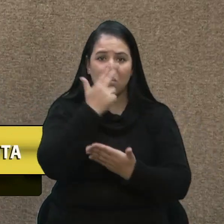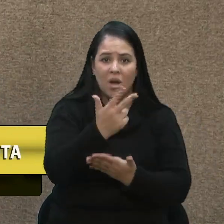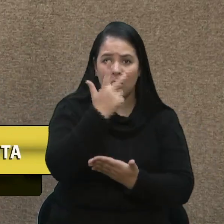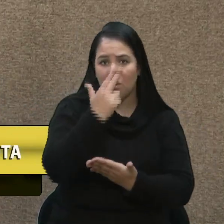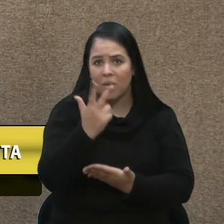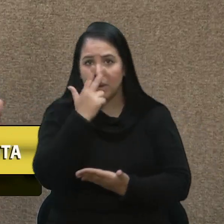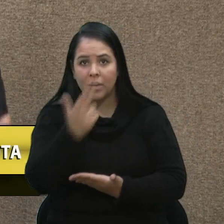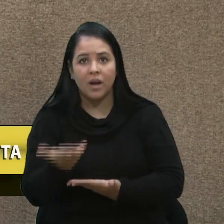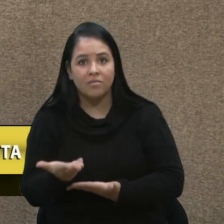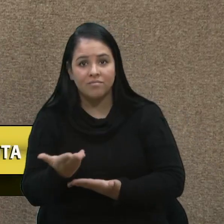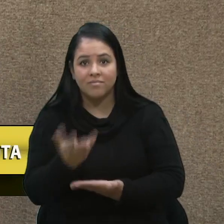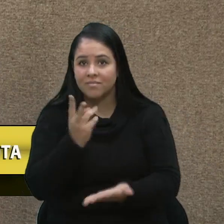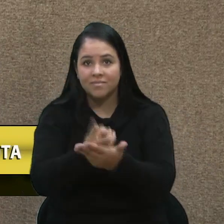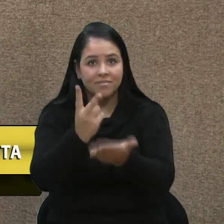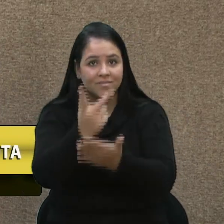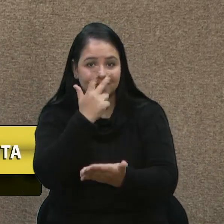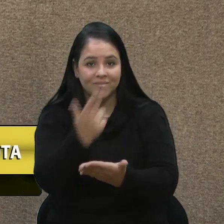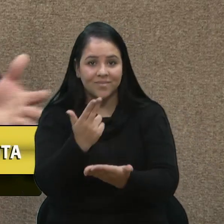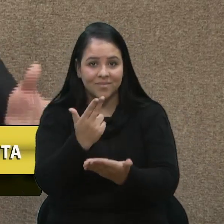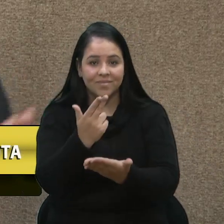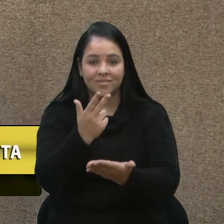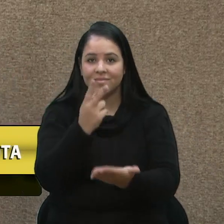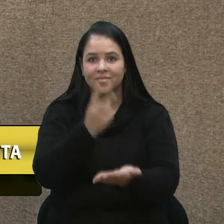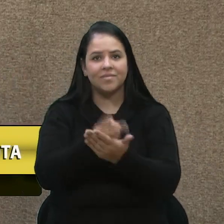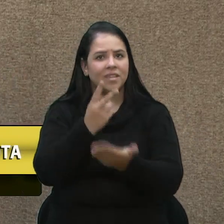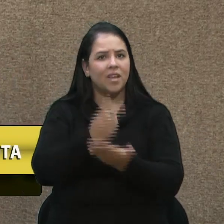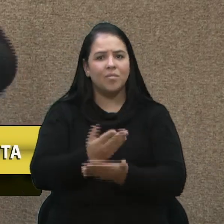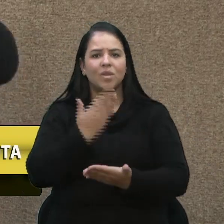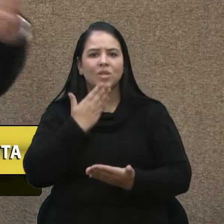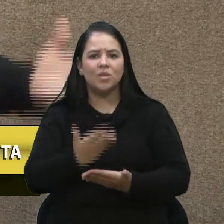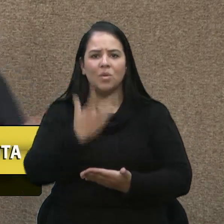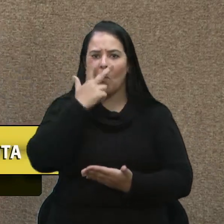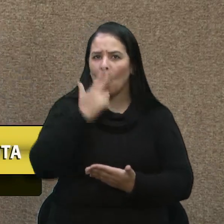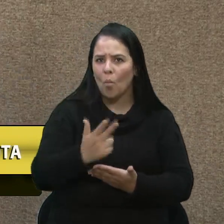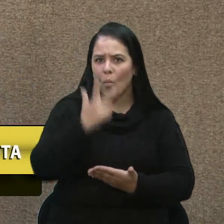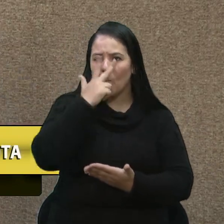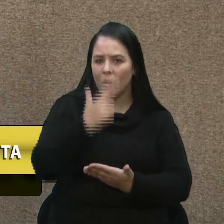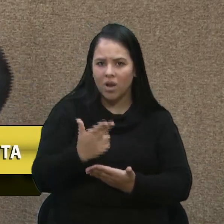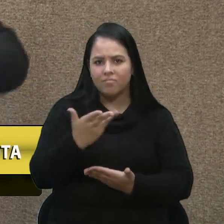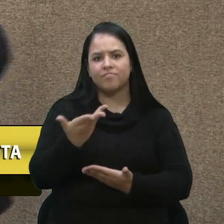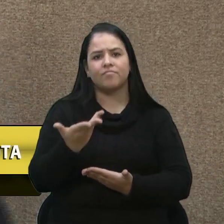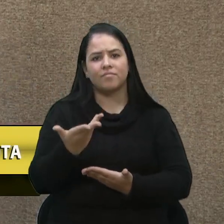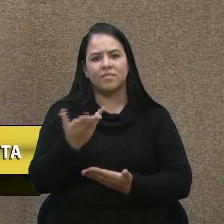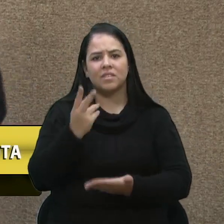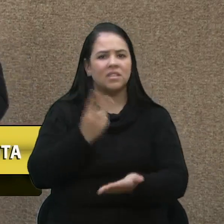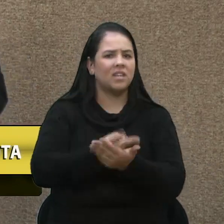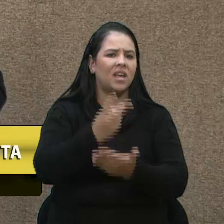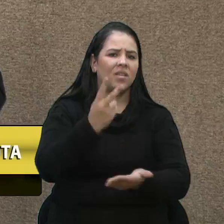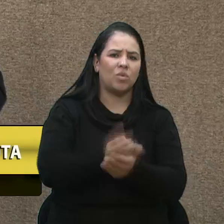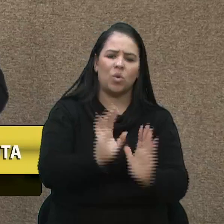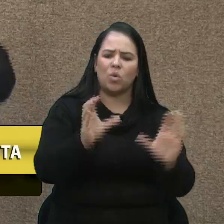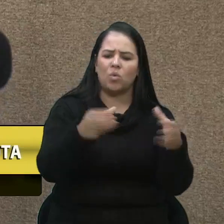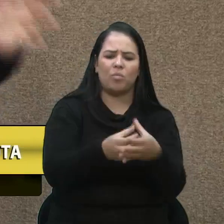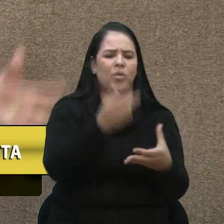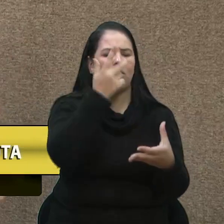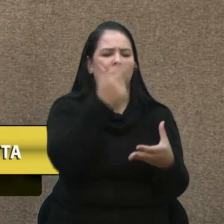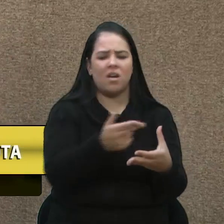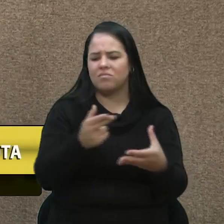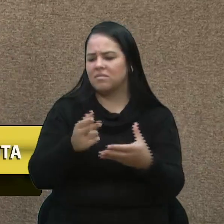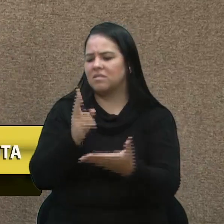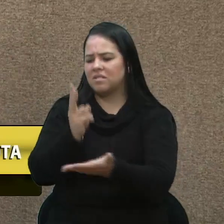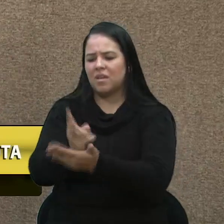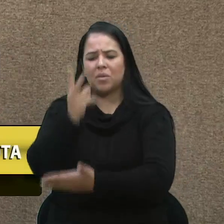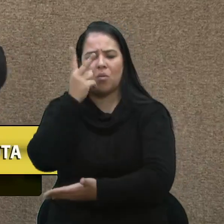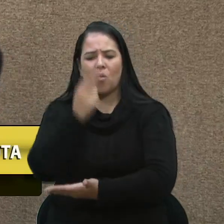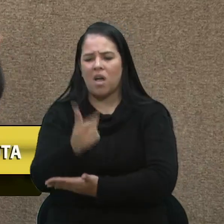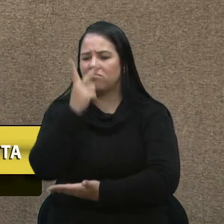é sempre a mesma coisa é sempre a mesma cobrança sempre do mesmo esquema sempre da mesma entidade sempre da mesma